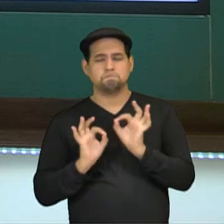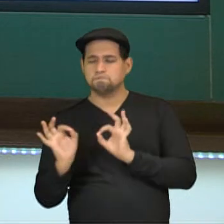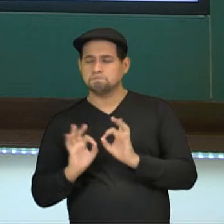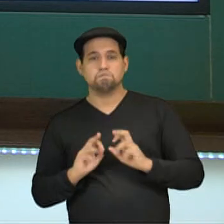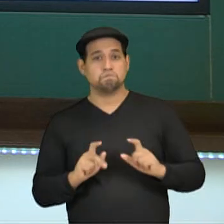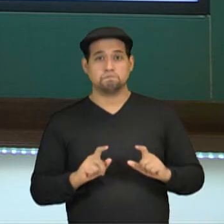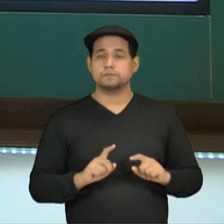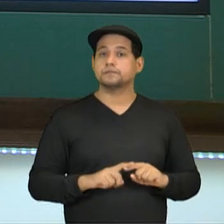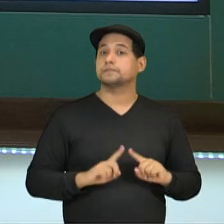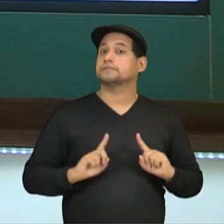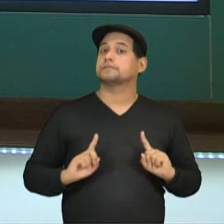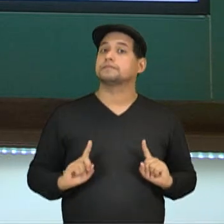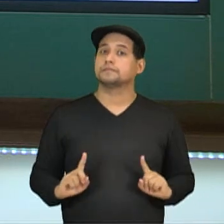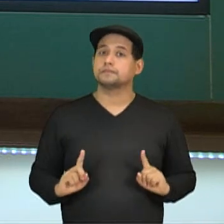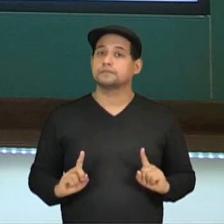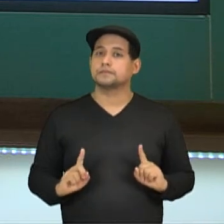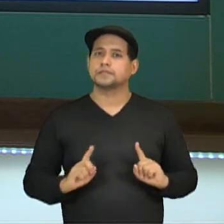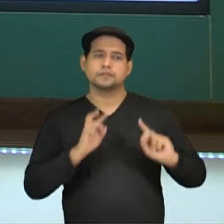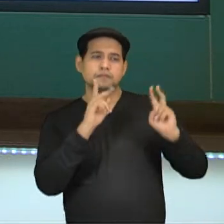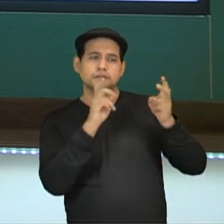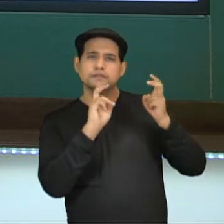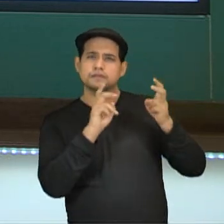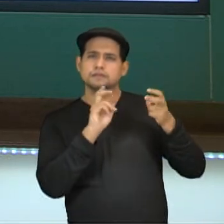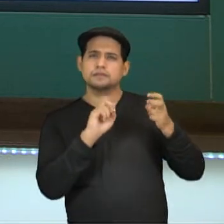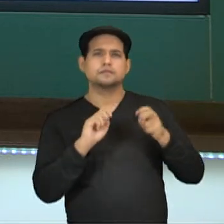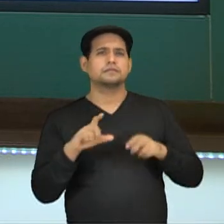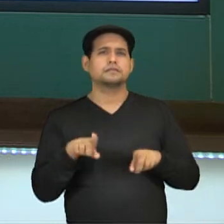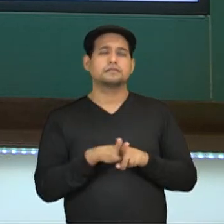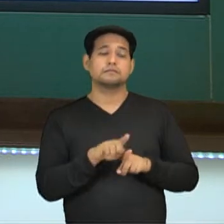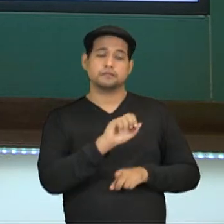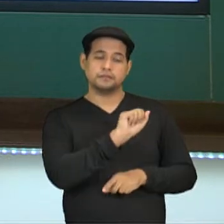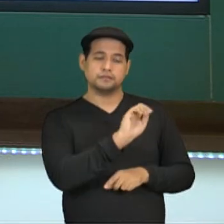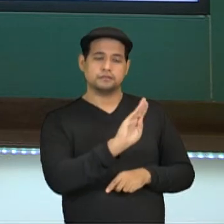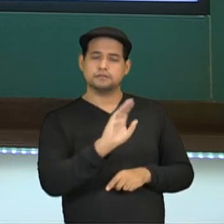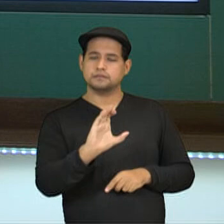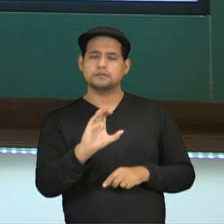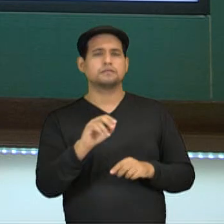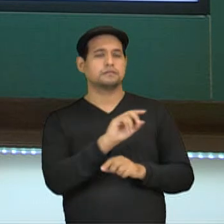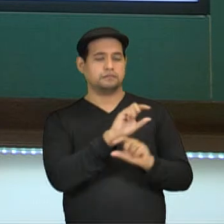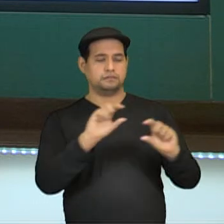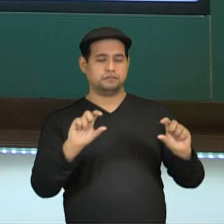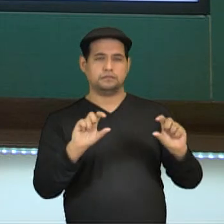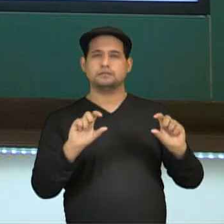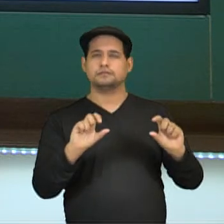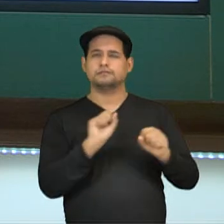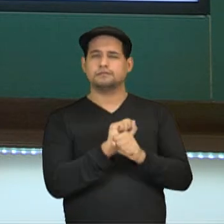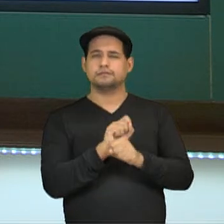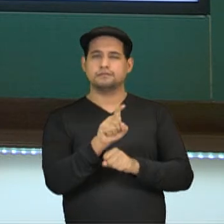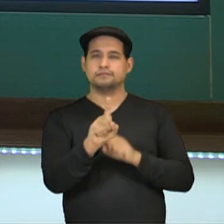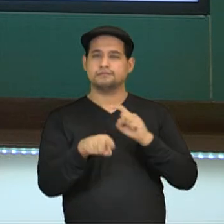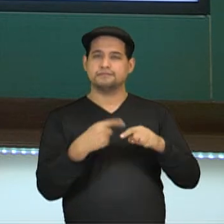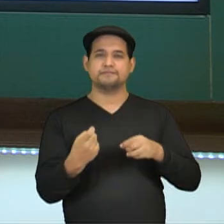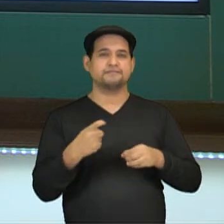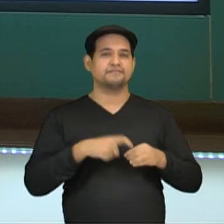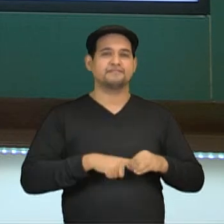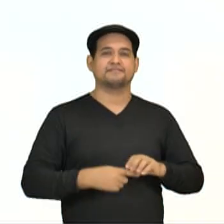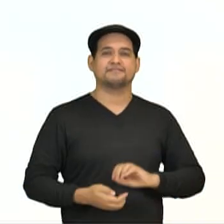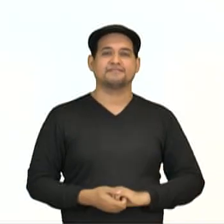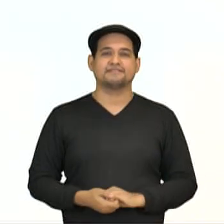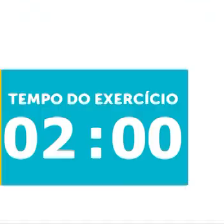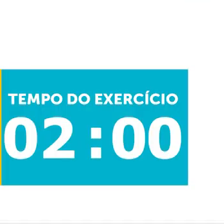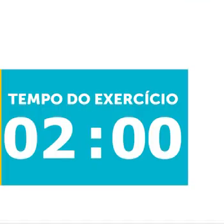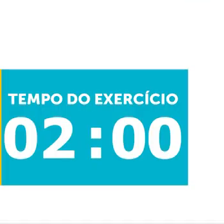ali. E identifique os coeficientes a, b e c dessa equação para mim, tá bom? Vou te dar um tempo, faz aí que eu já